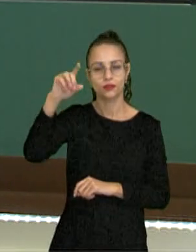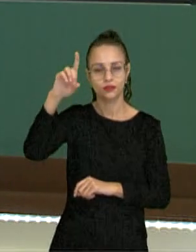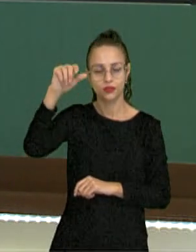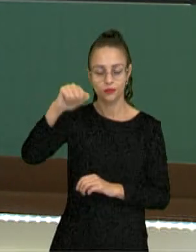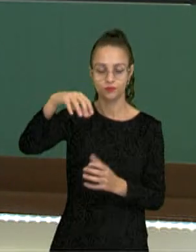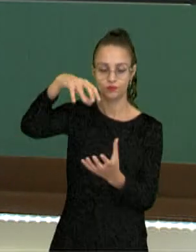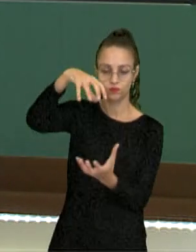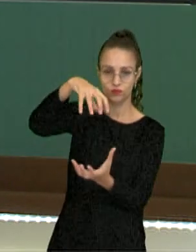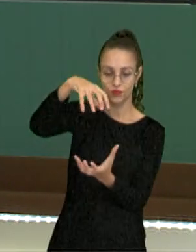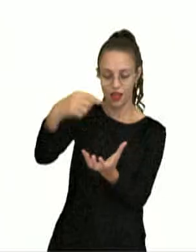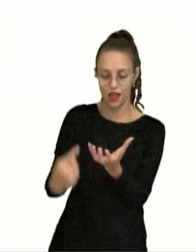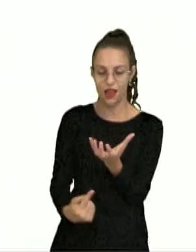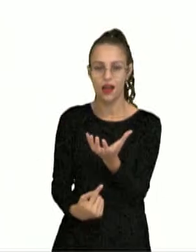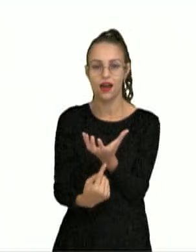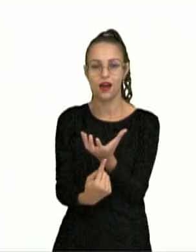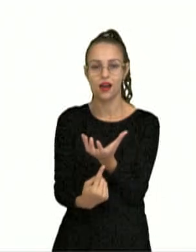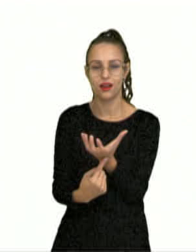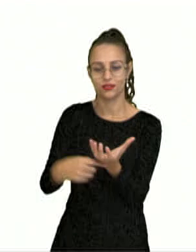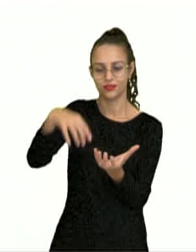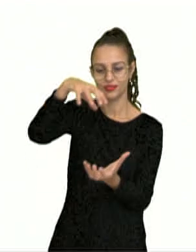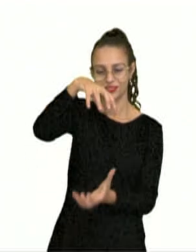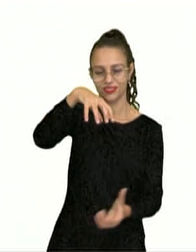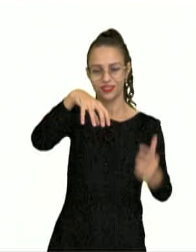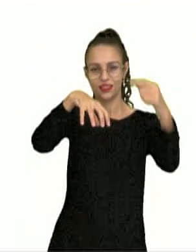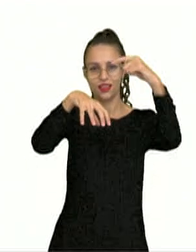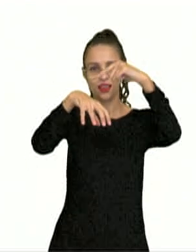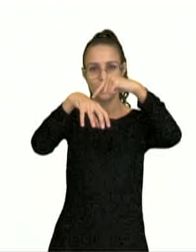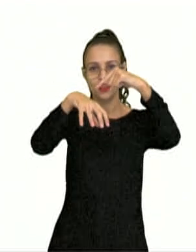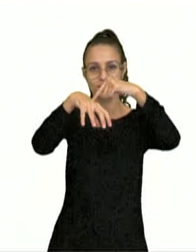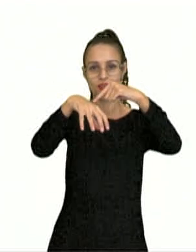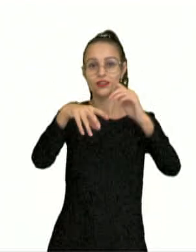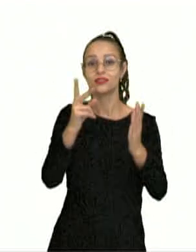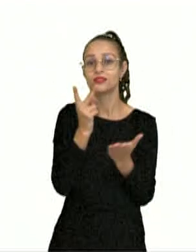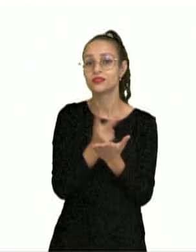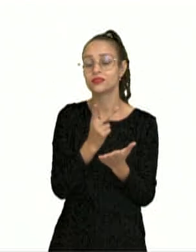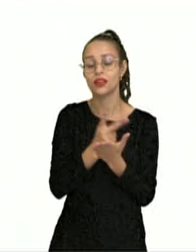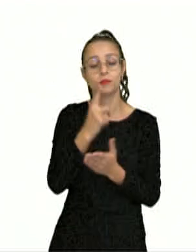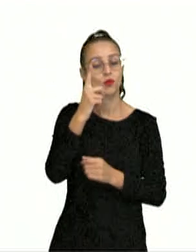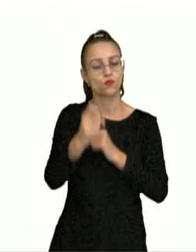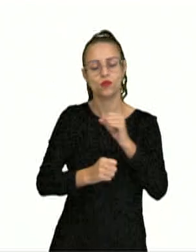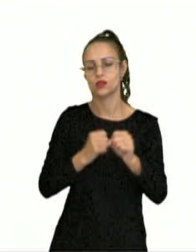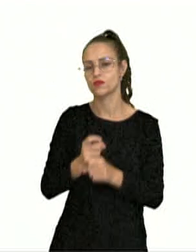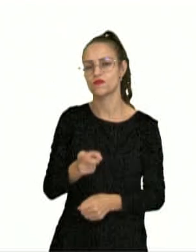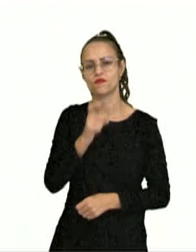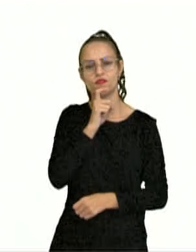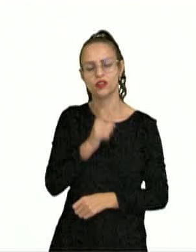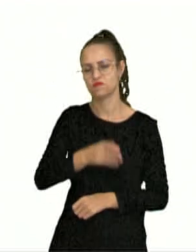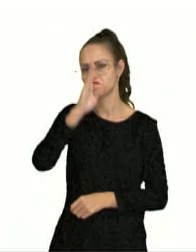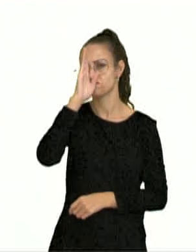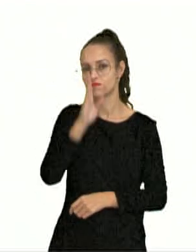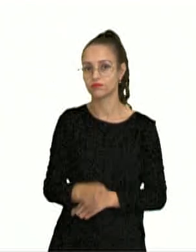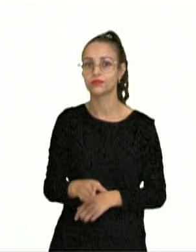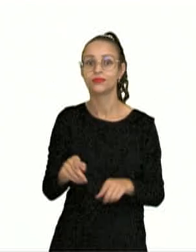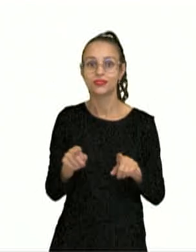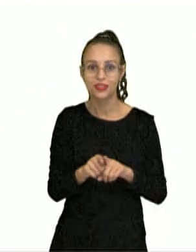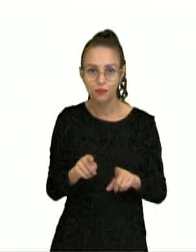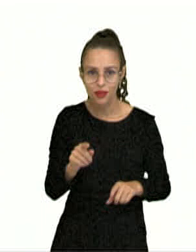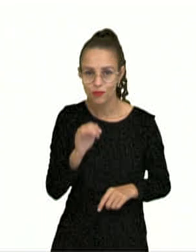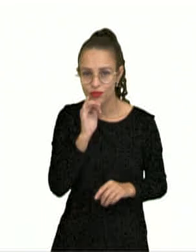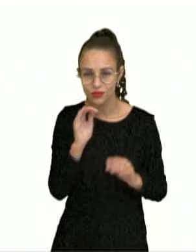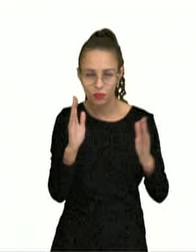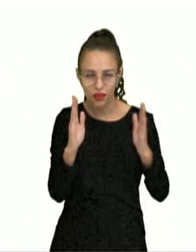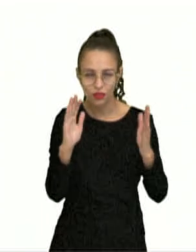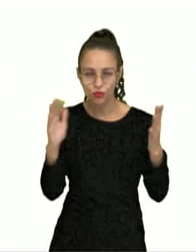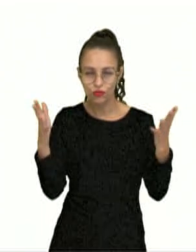ter ali de diferença? A gente vai ter frio o ano todo. Até mesmo a estação chamada verão nas